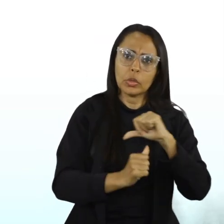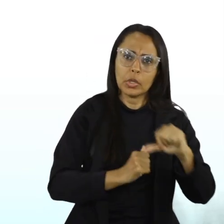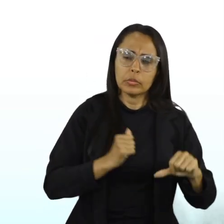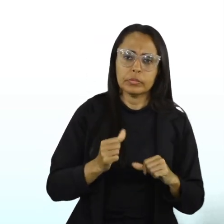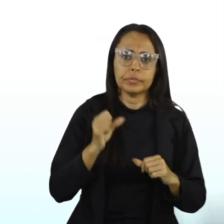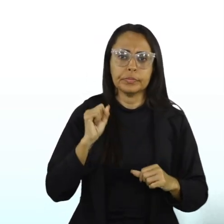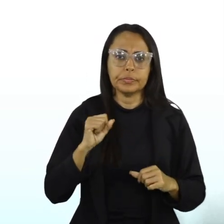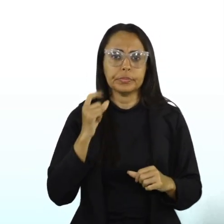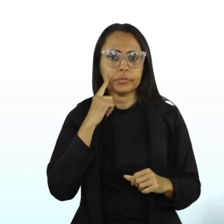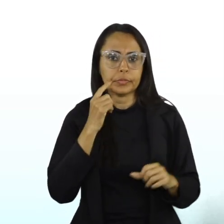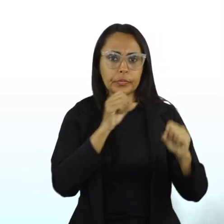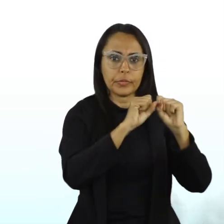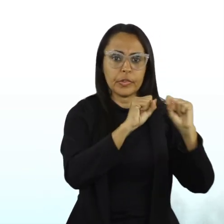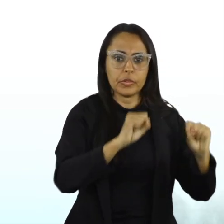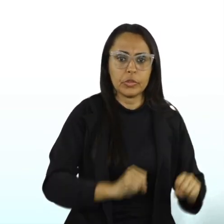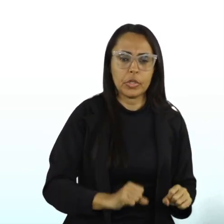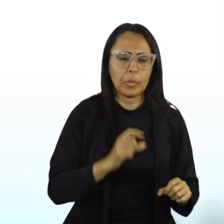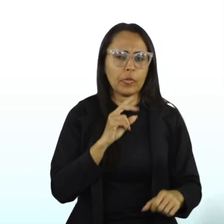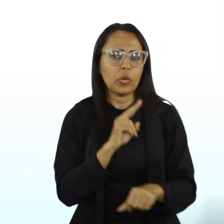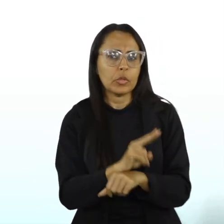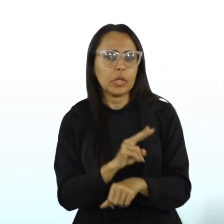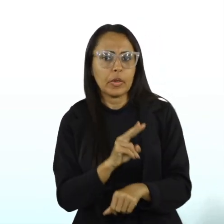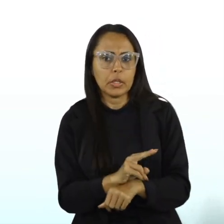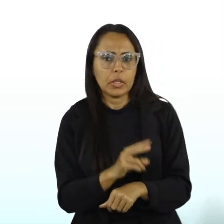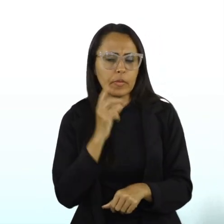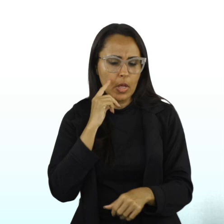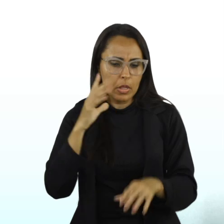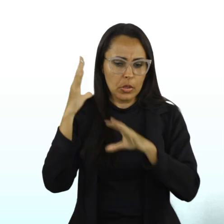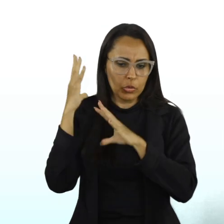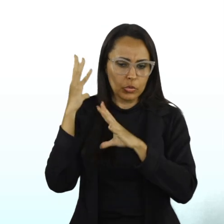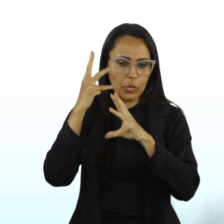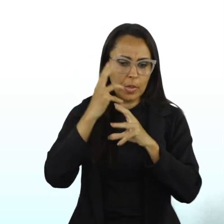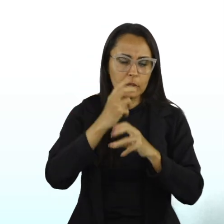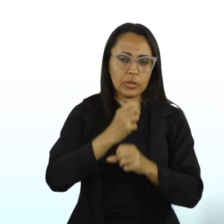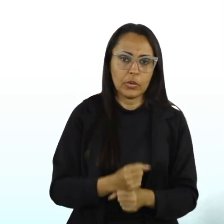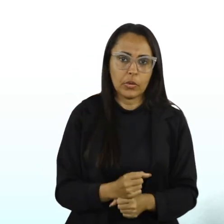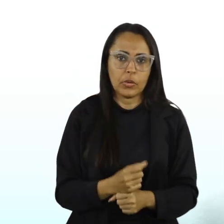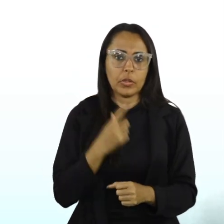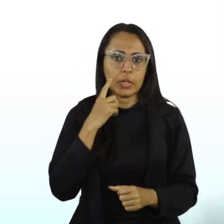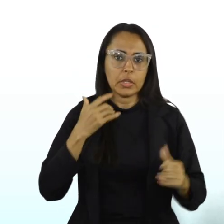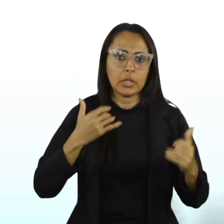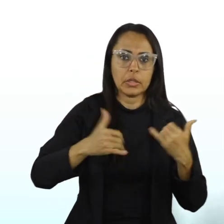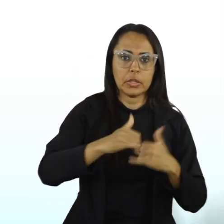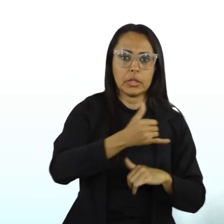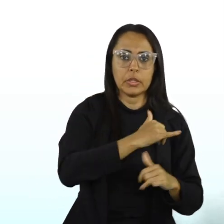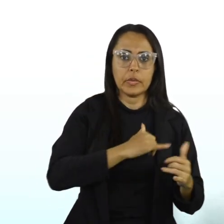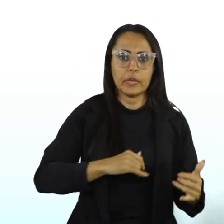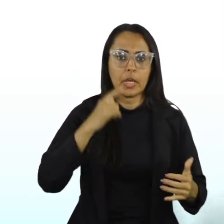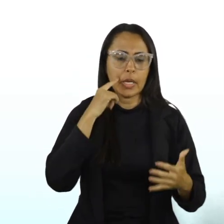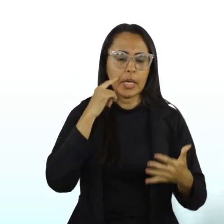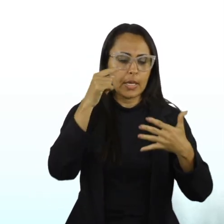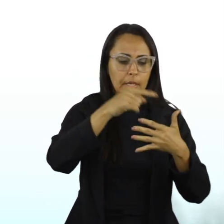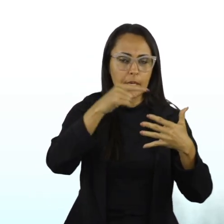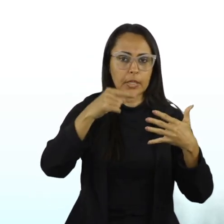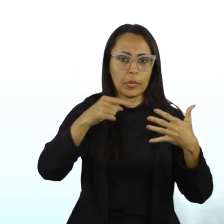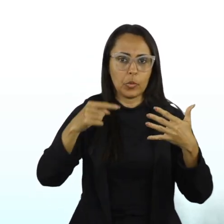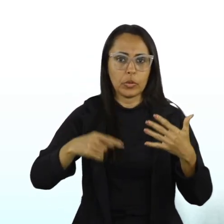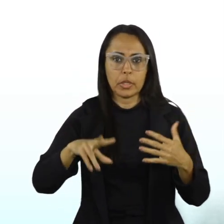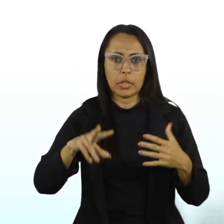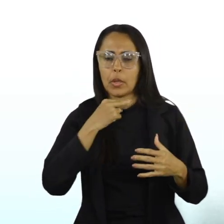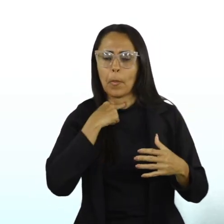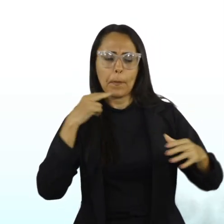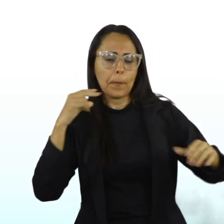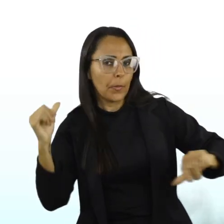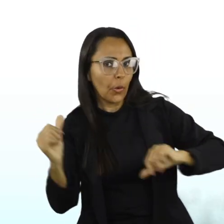alterar. Mas se o sistema for conservativo, o somatório dessas energias em cada ponto dessa trajetória não